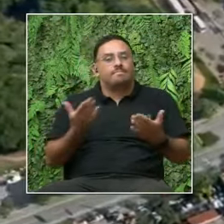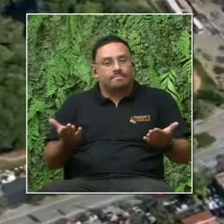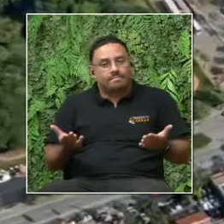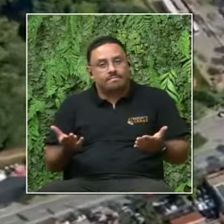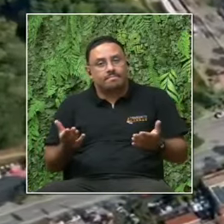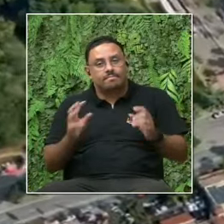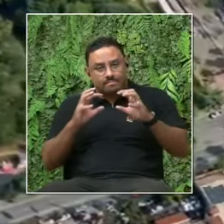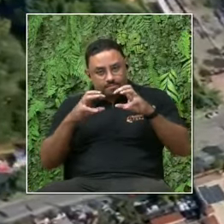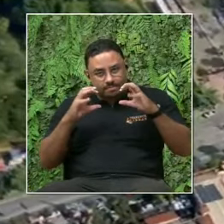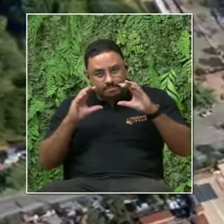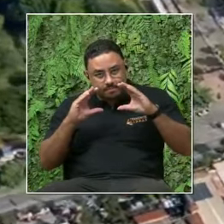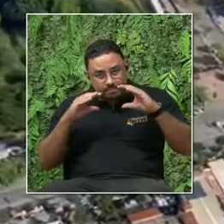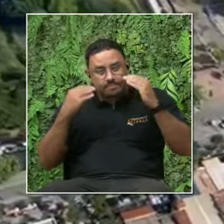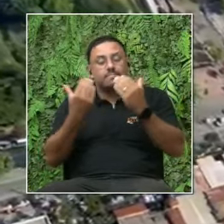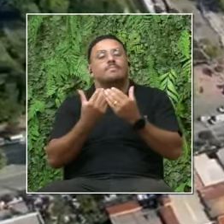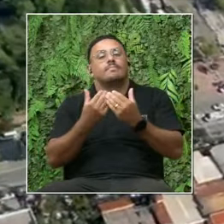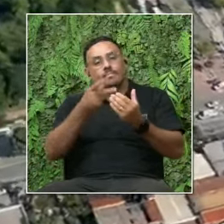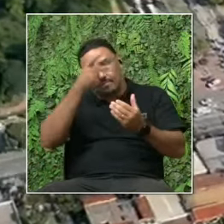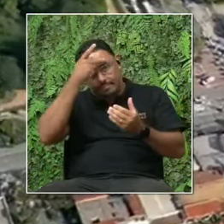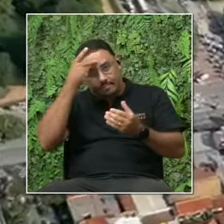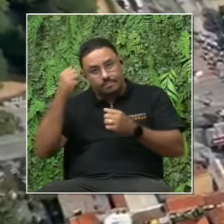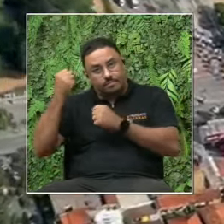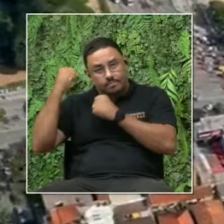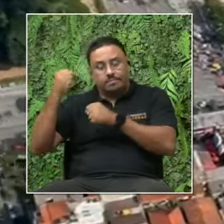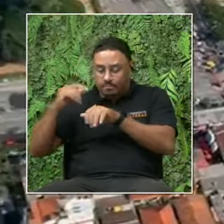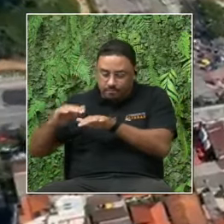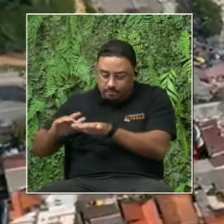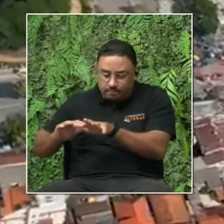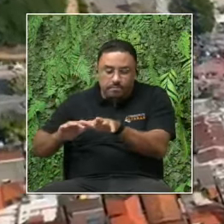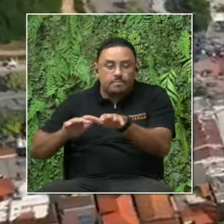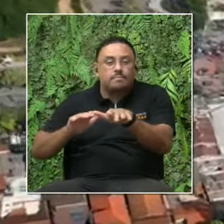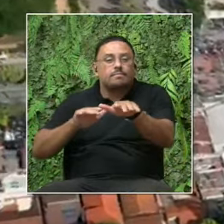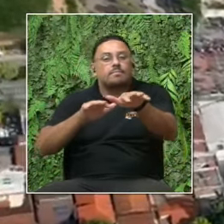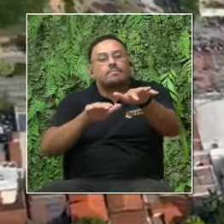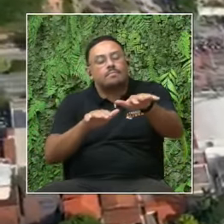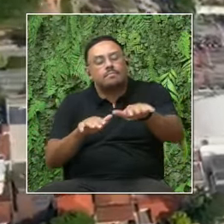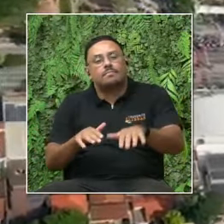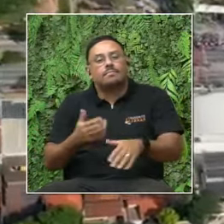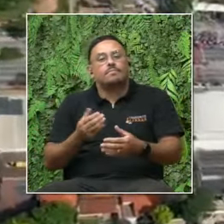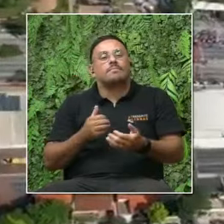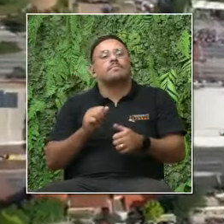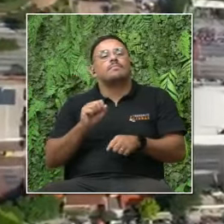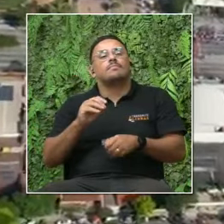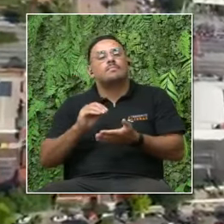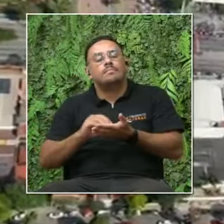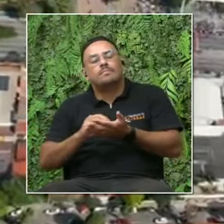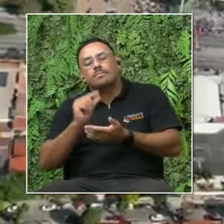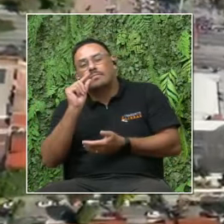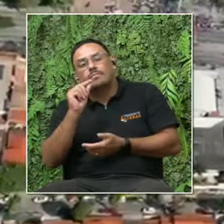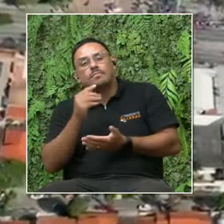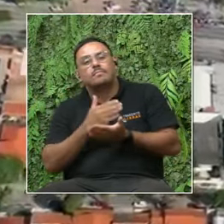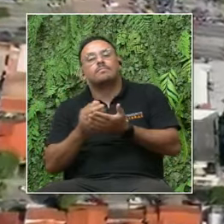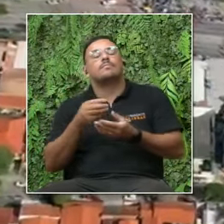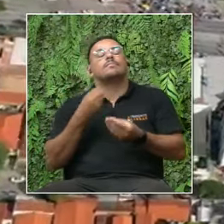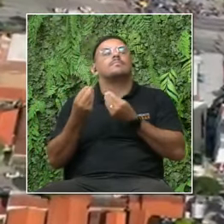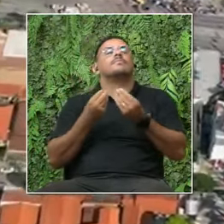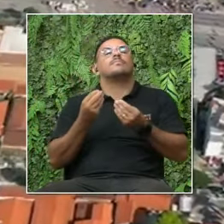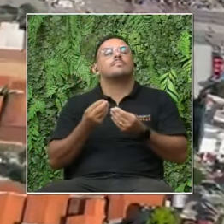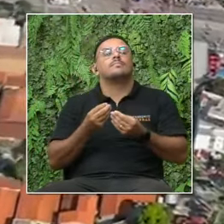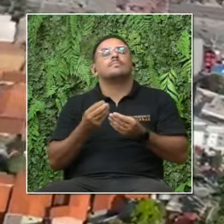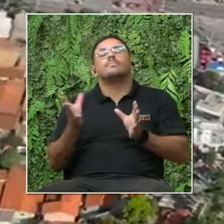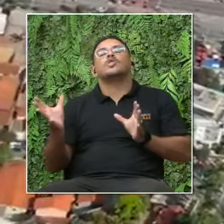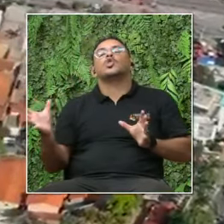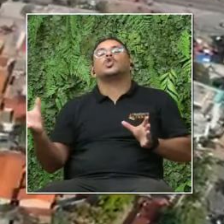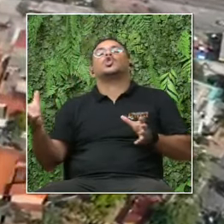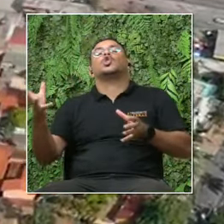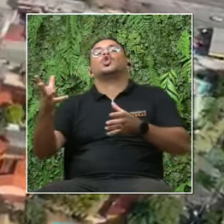porque o público já tá entrando temos aí ainda algum tempo para começar agora adro Qual a previsão de público